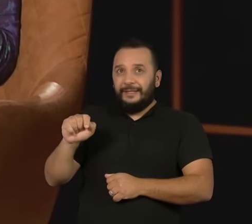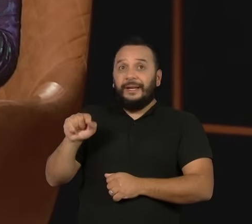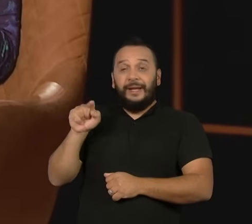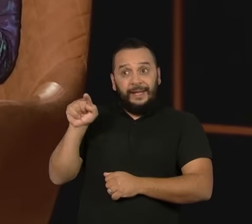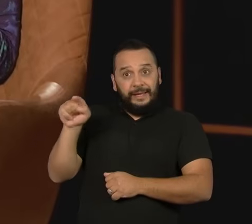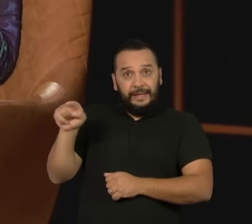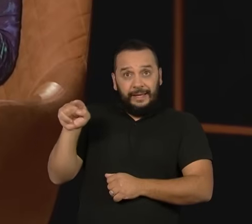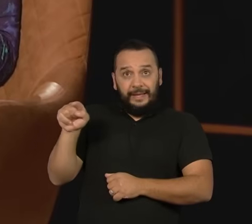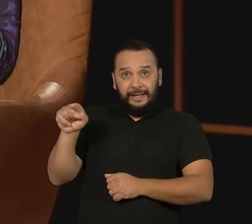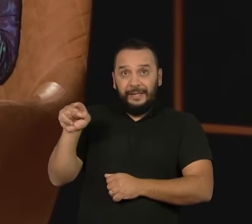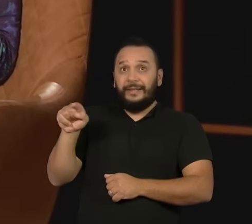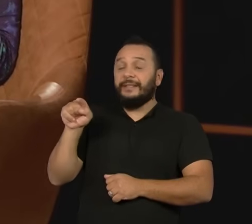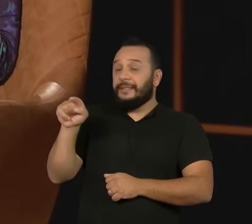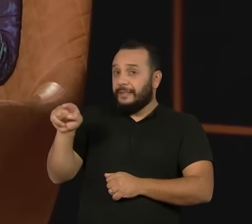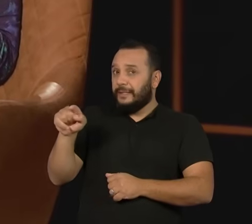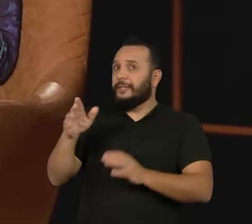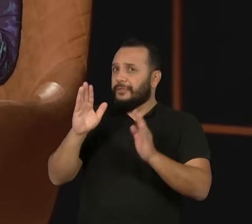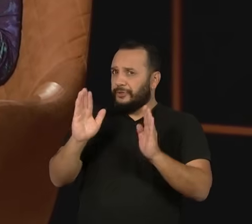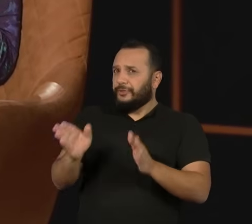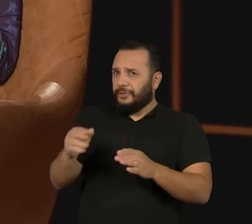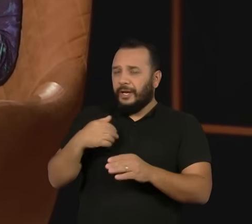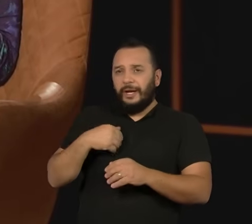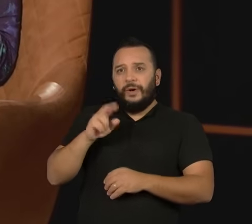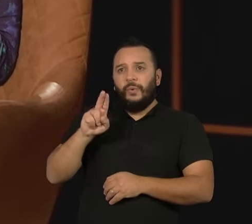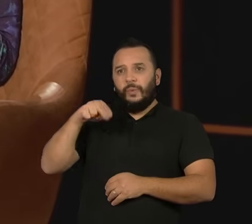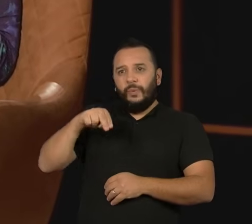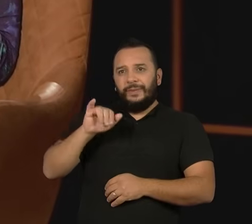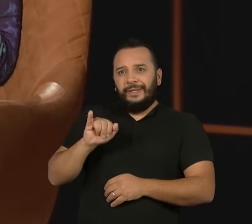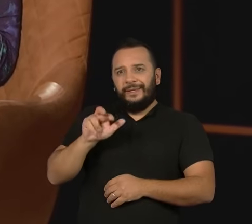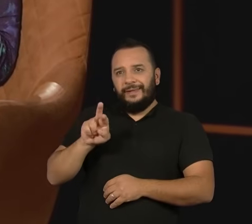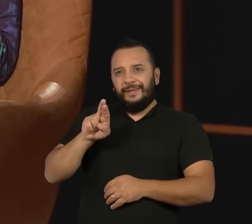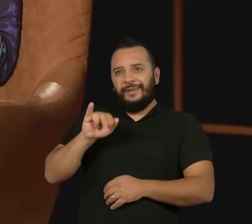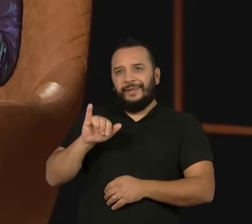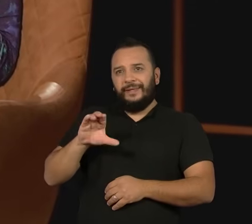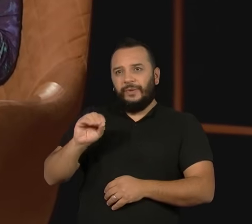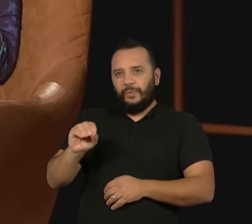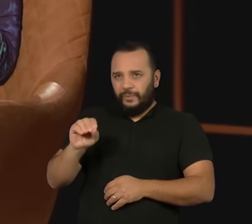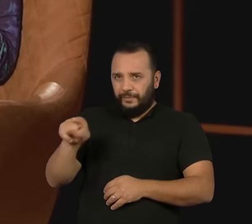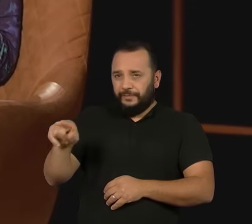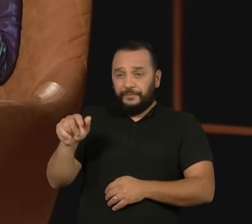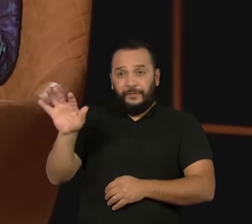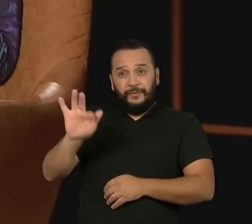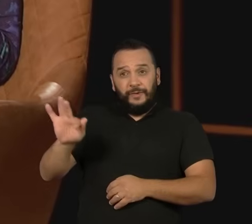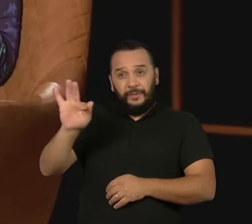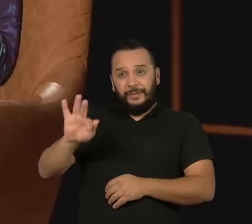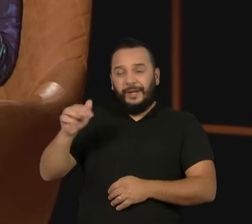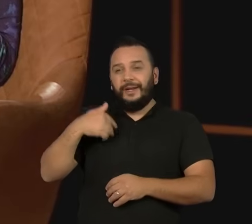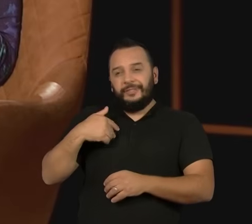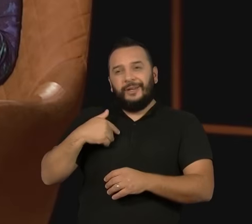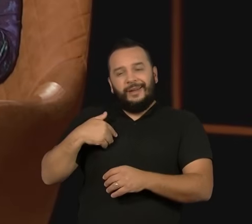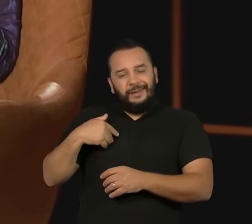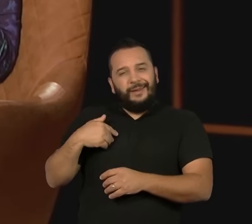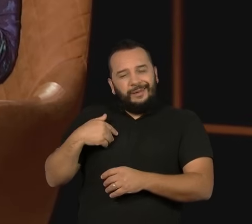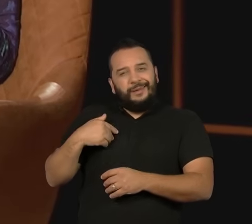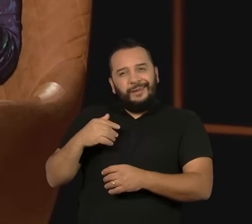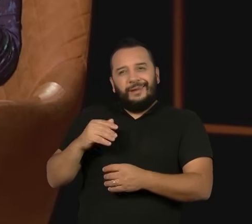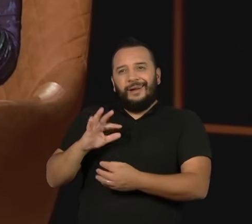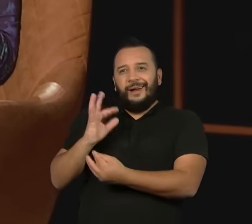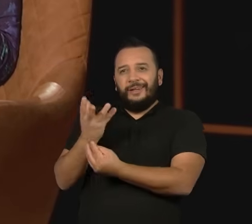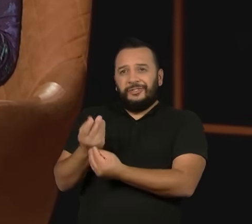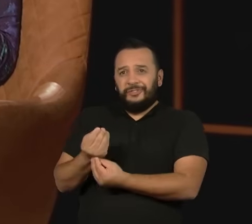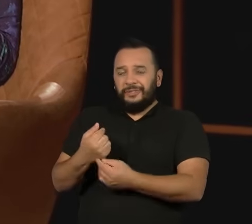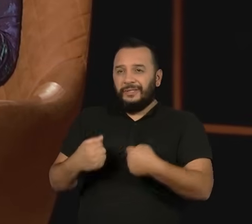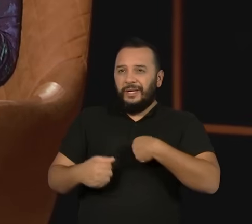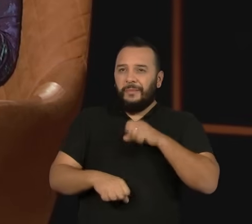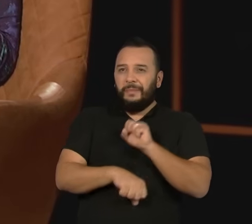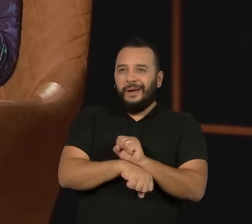ela já estava na Unirio, já estava fazendo a faculdade, né, de artes cênicas, e eu estava